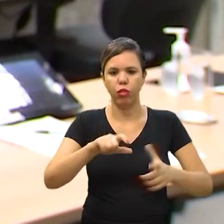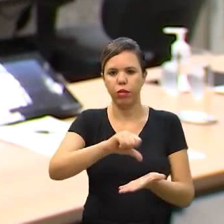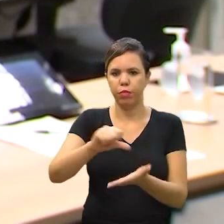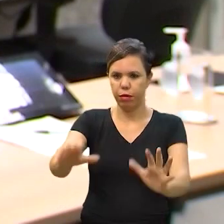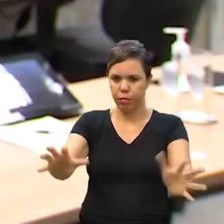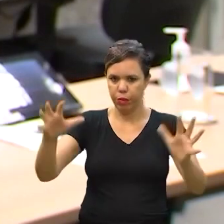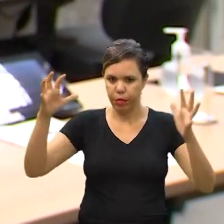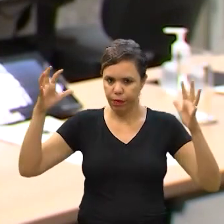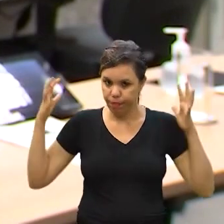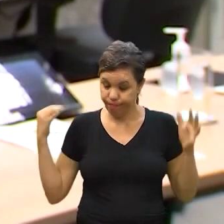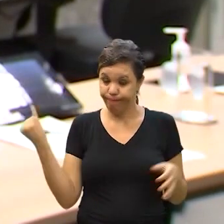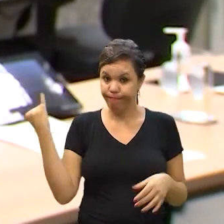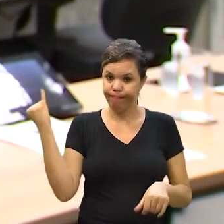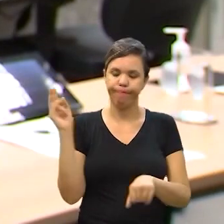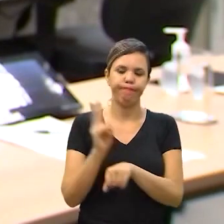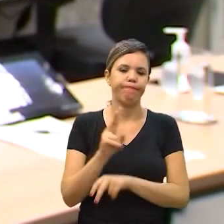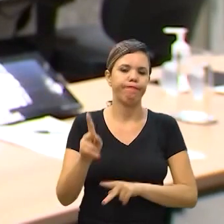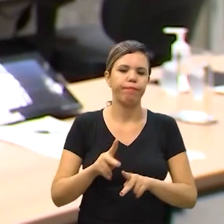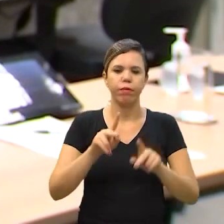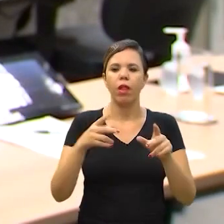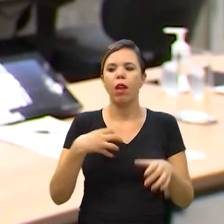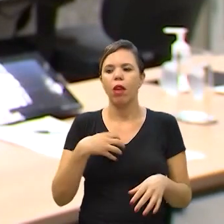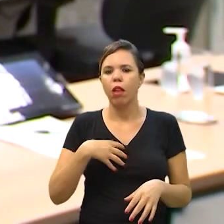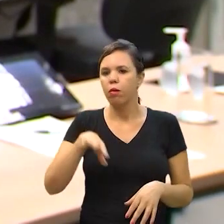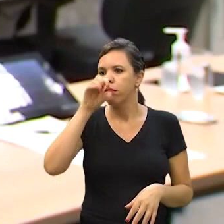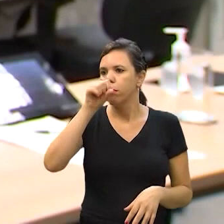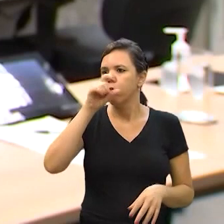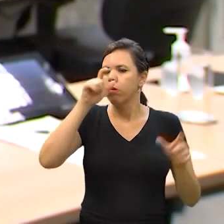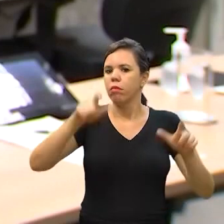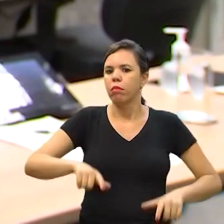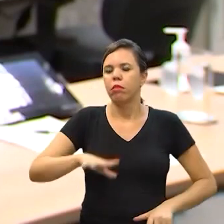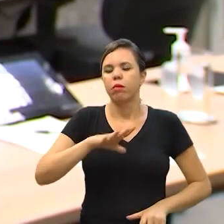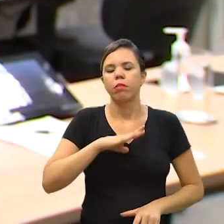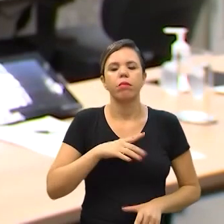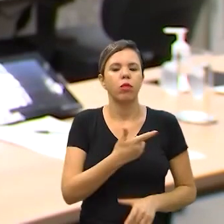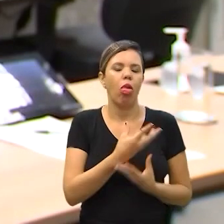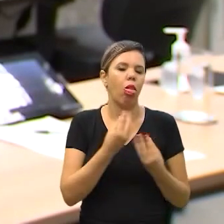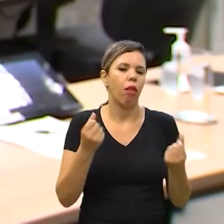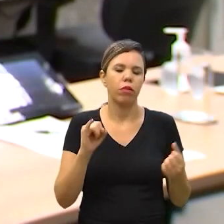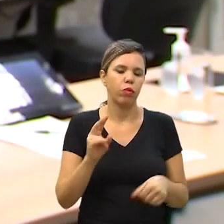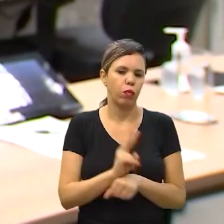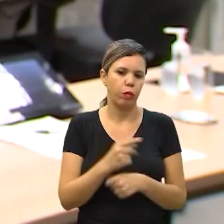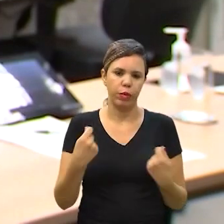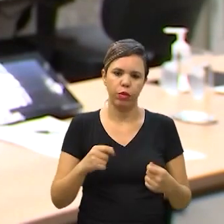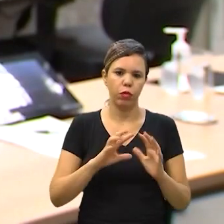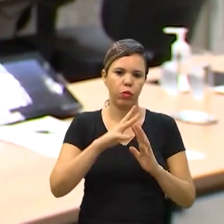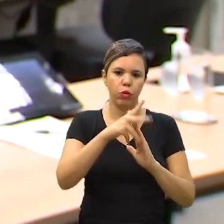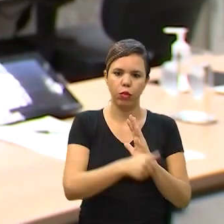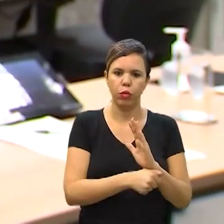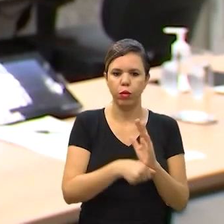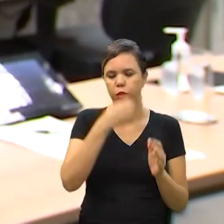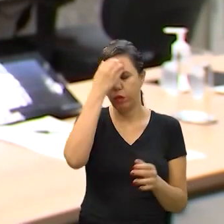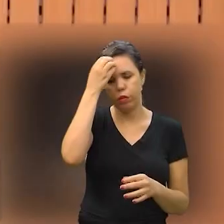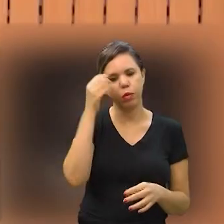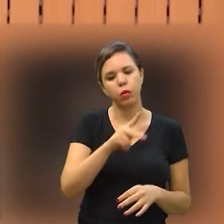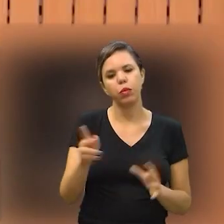Grande, que são áreas de extrema importância, porque é o pulmão nosso, né? É a área que não há qualidade de vida sem preservação do